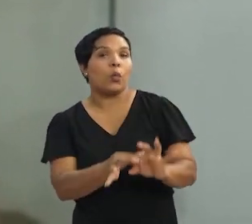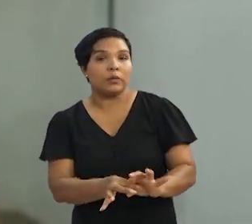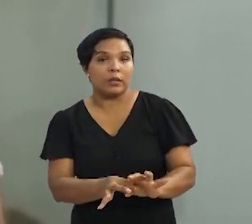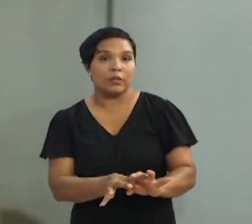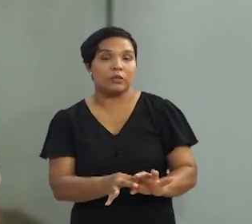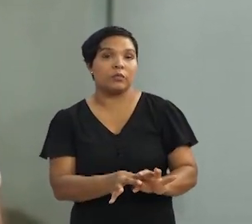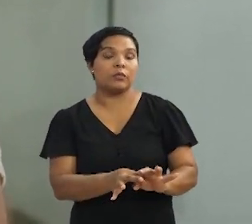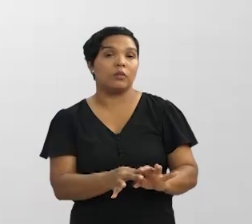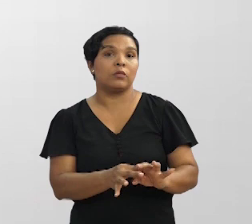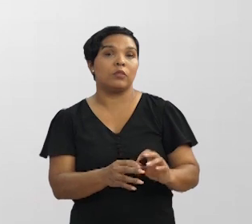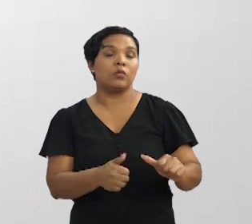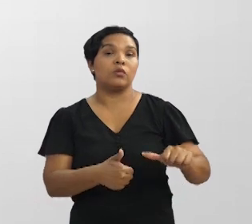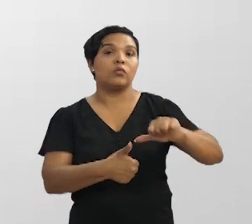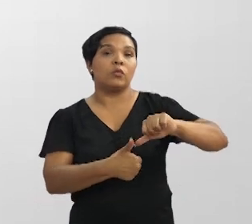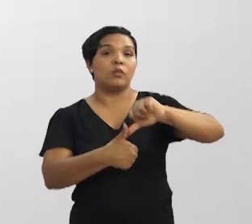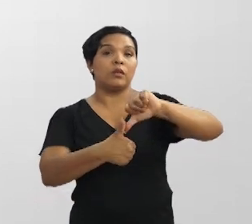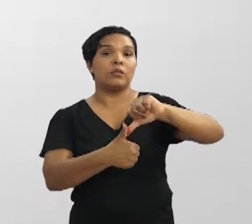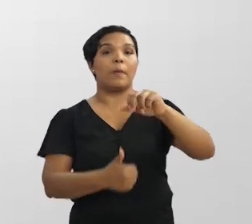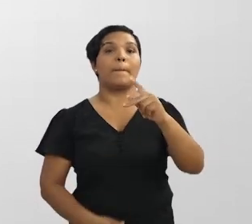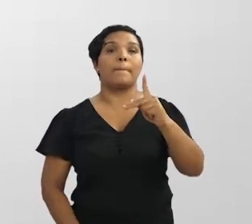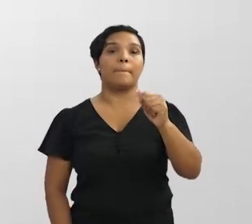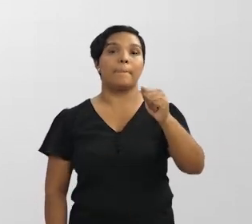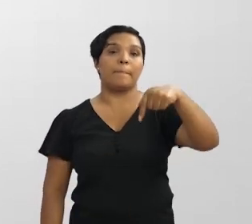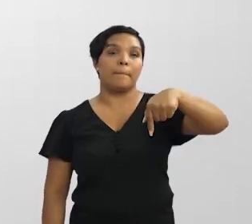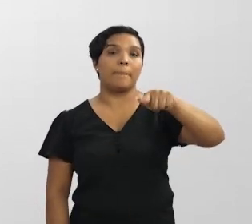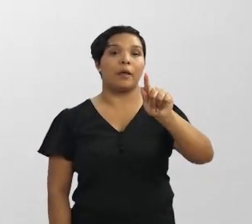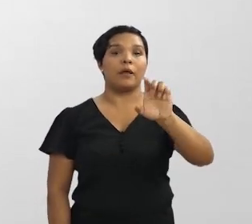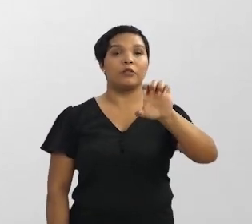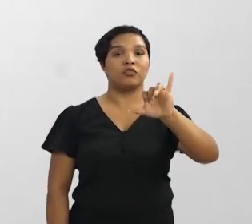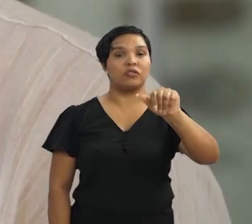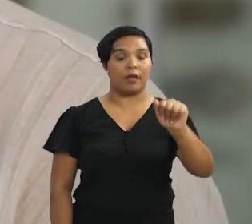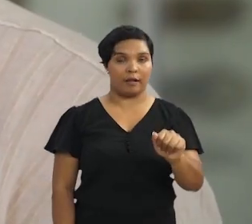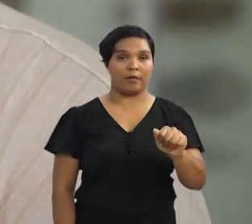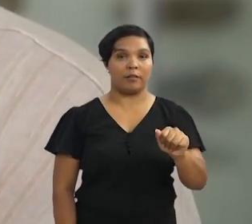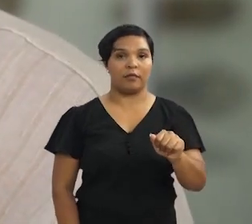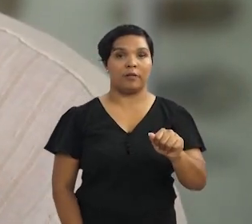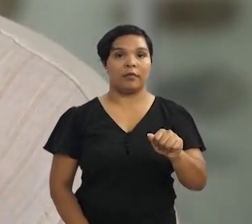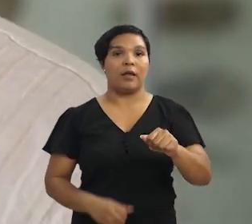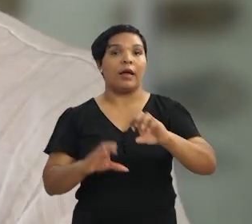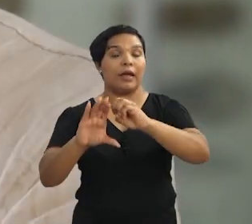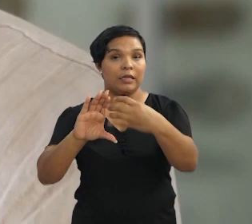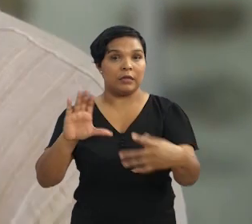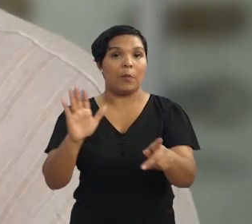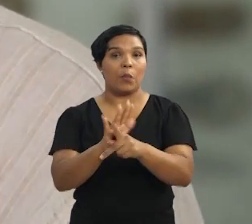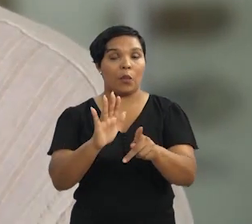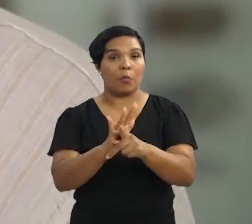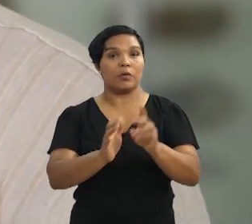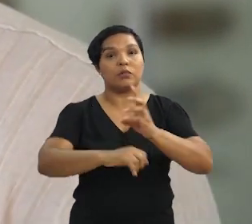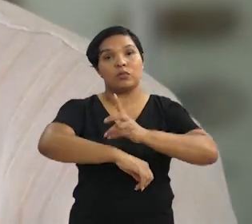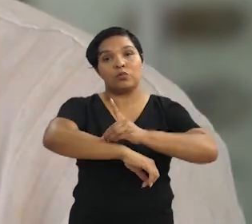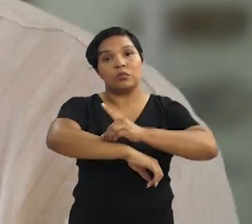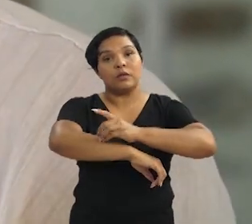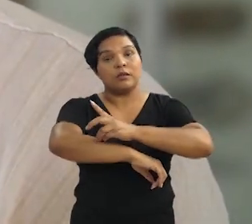em um contexto do supercontinente do Pangeia. A gente tendo um fóssil com as características